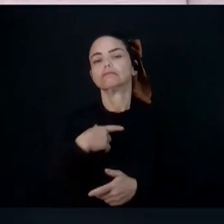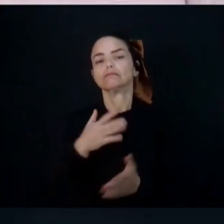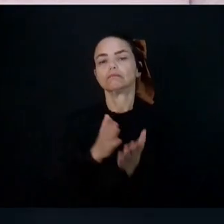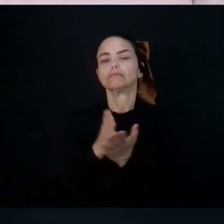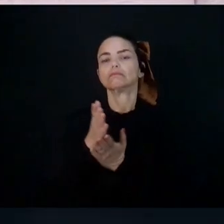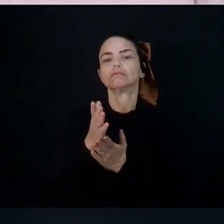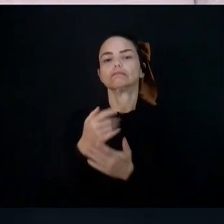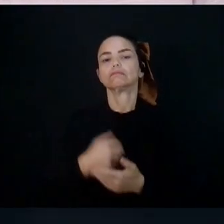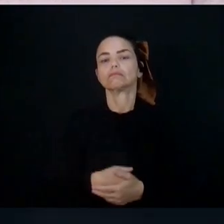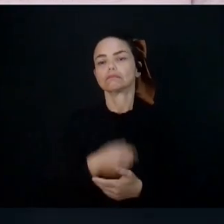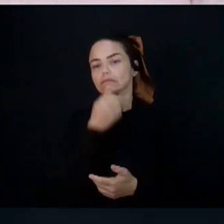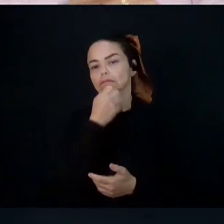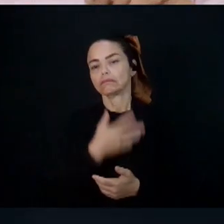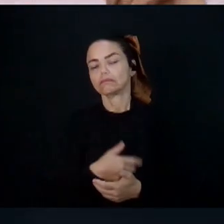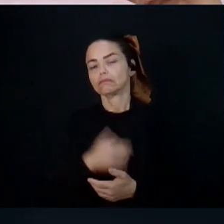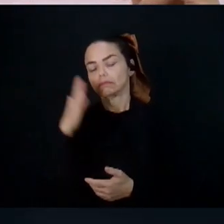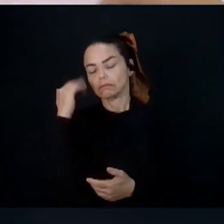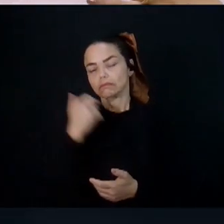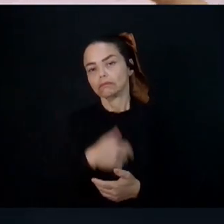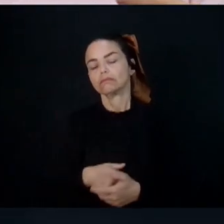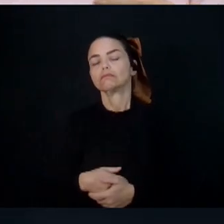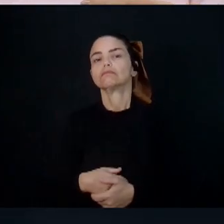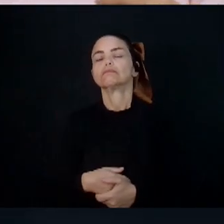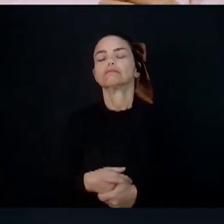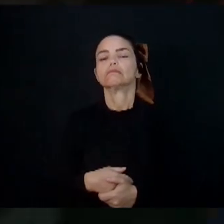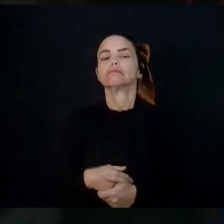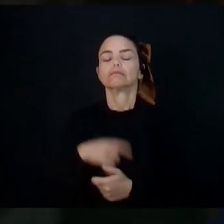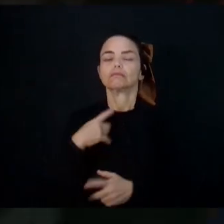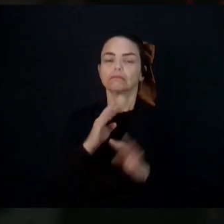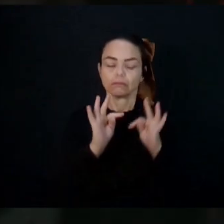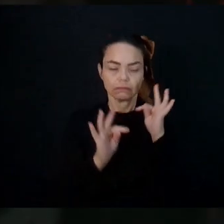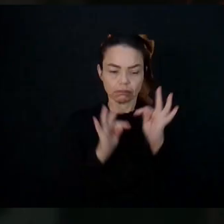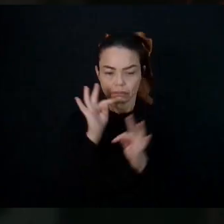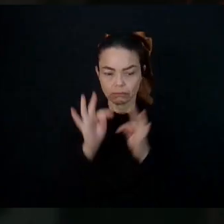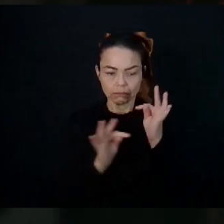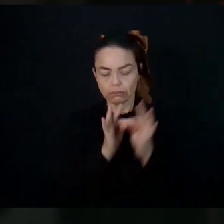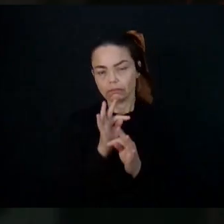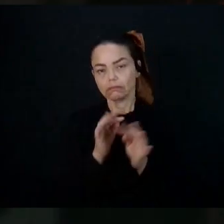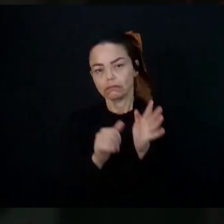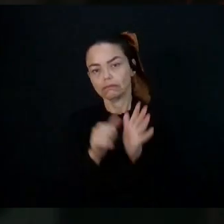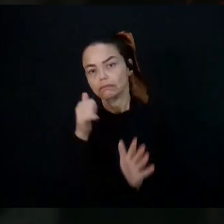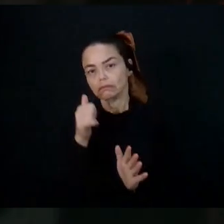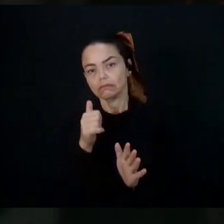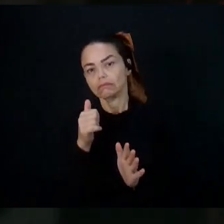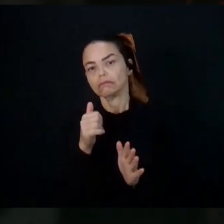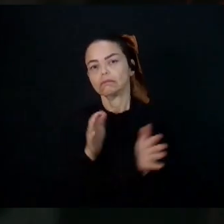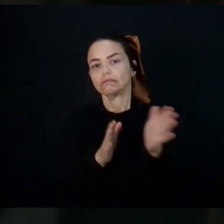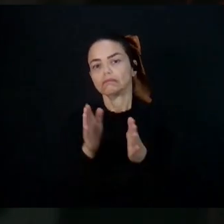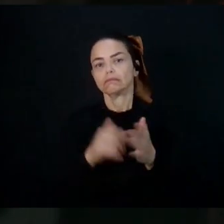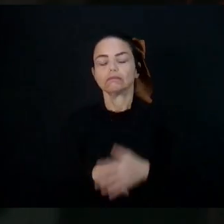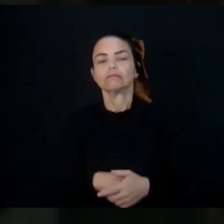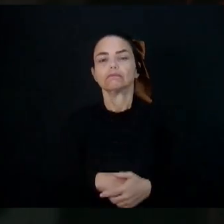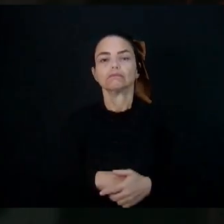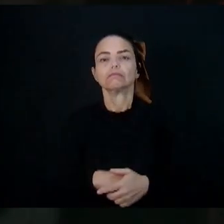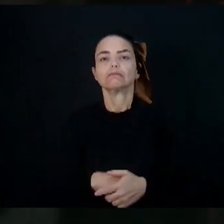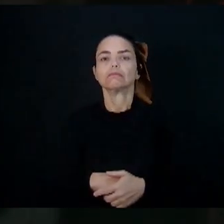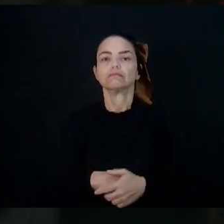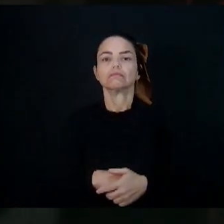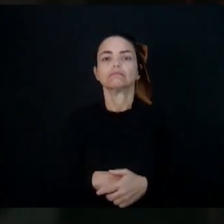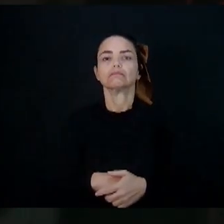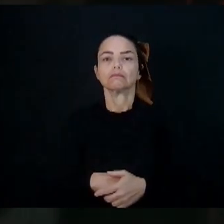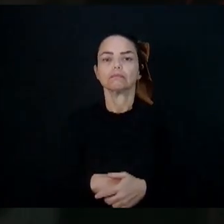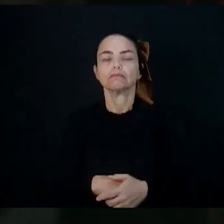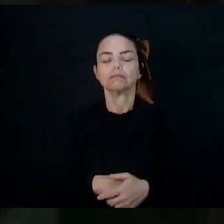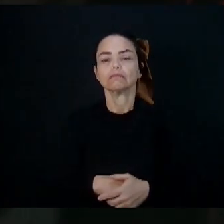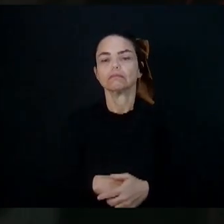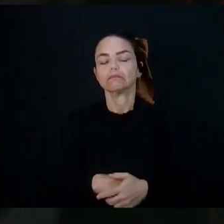Muito bem. Você sabe que quando você disse a questão da terapia, né, que o primeiro momento da terapia, você não vai chegar na terapia, vai chegar lá, você acha